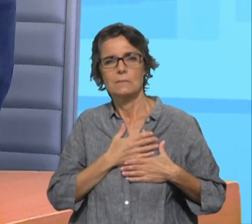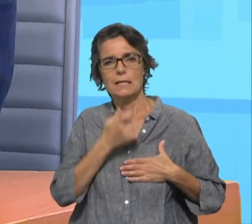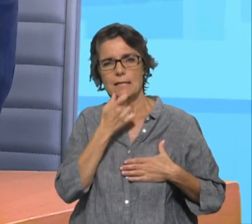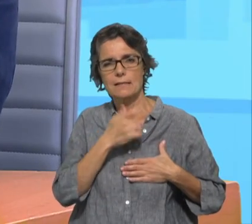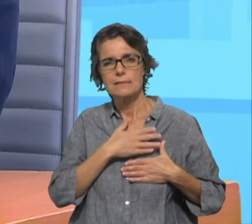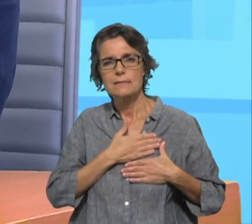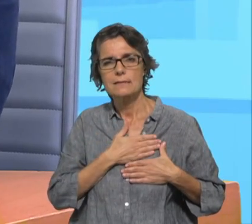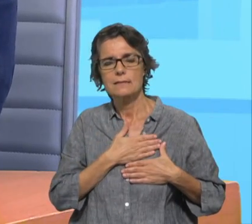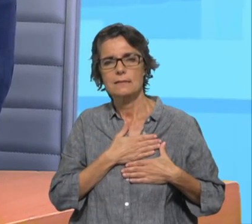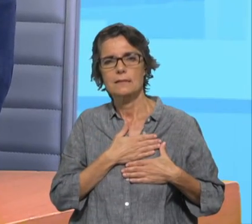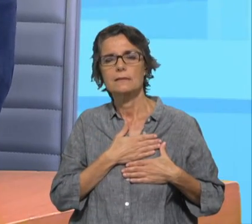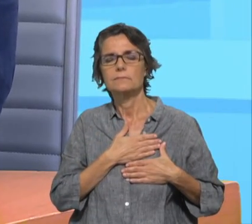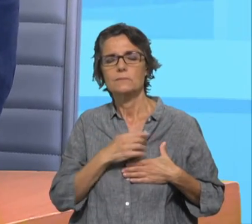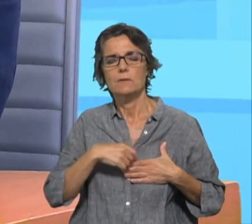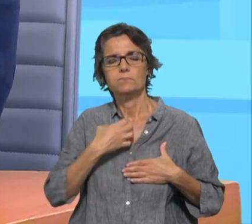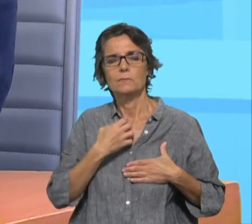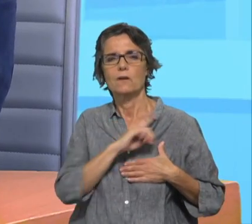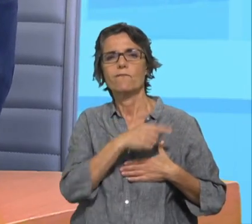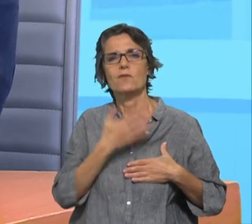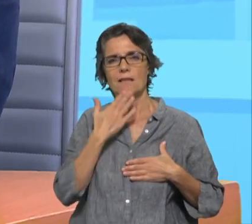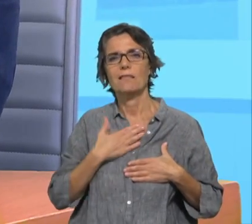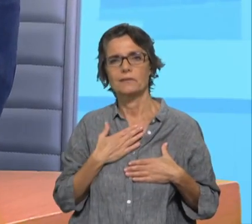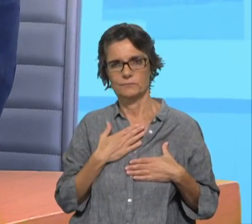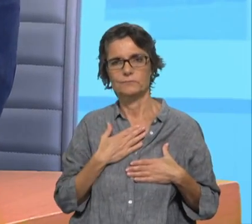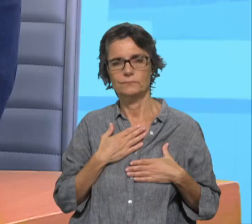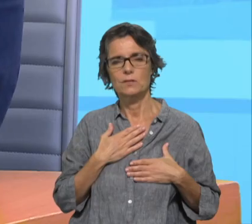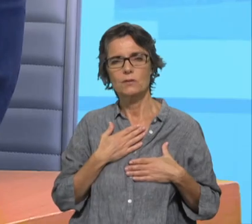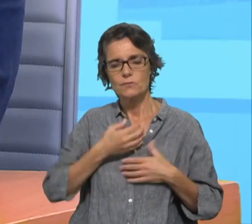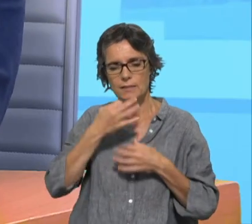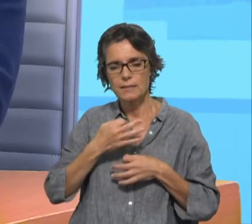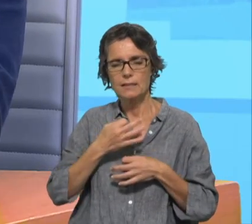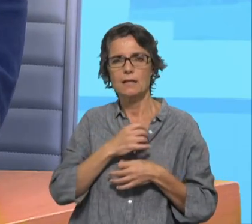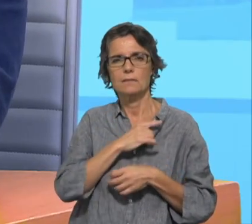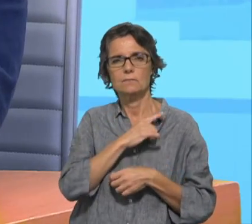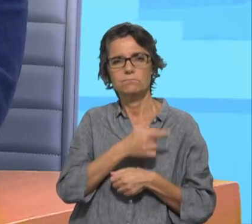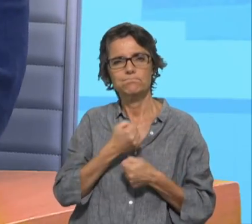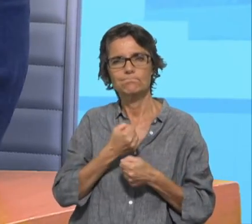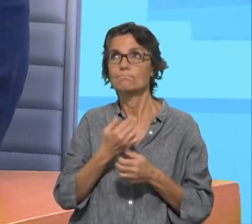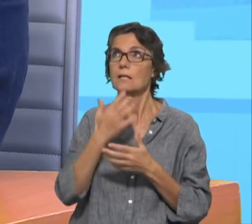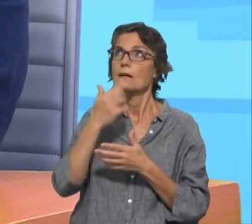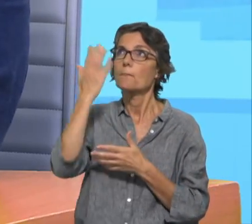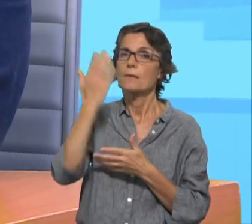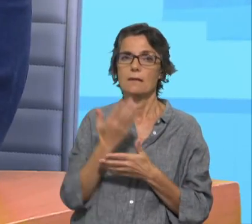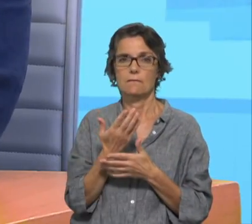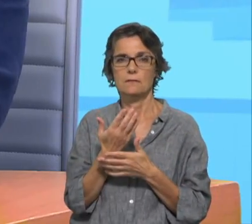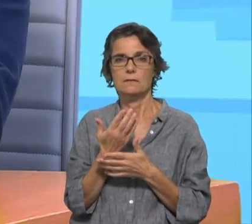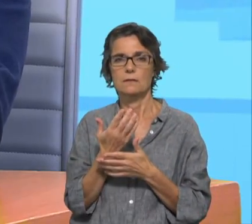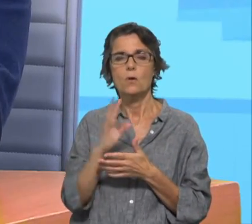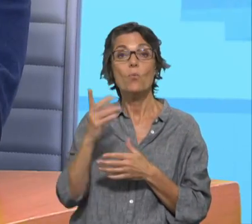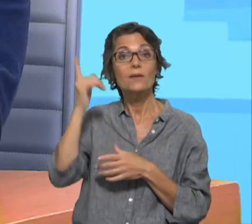Deus a dizer-nos que Ele age. E a acreditarmos, não é? Na força da sua palavra, que na verdade cria e transforma. Sempre que Deus